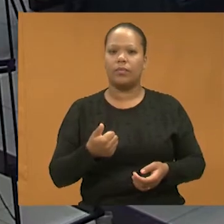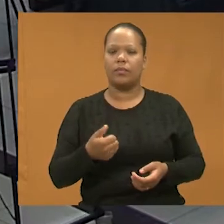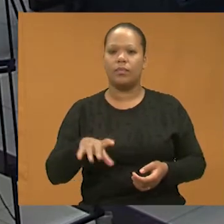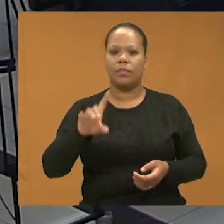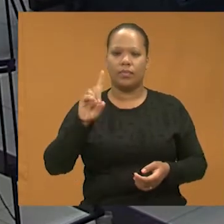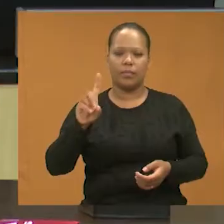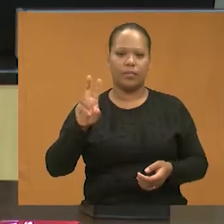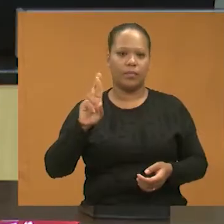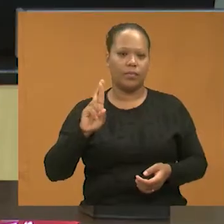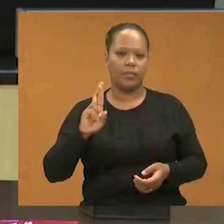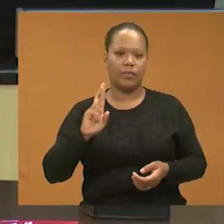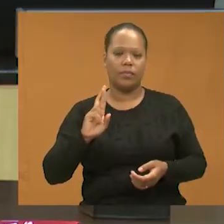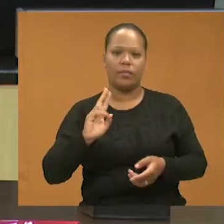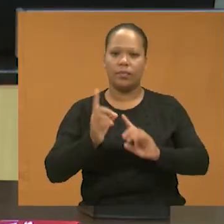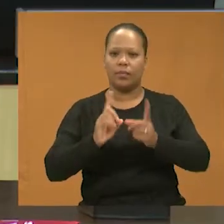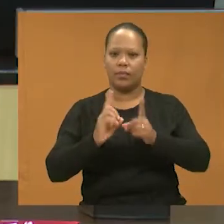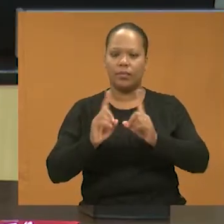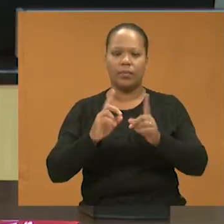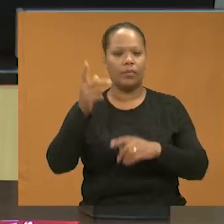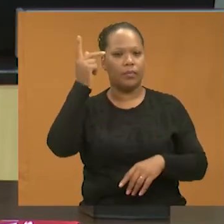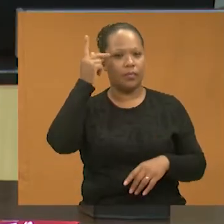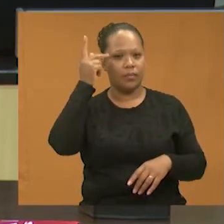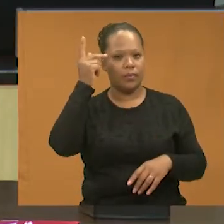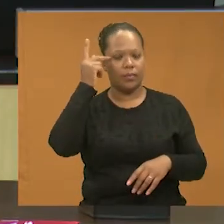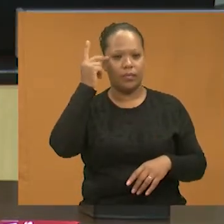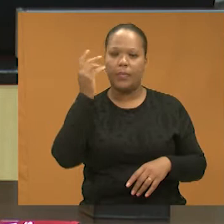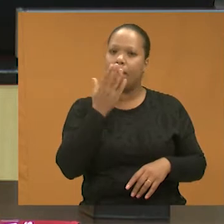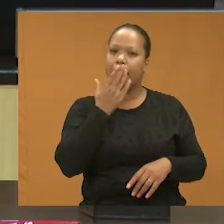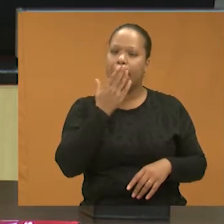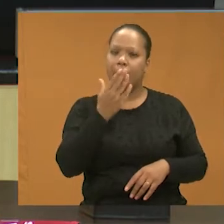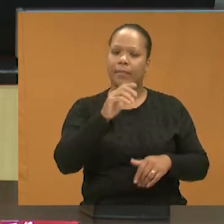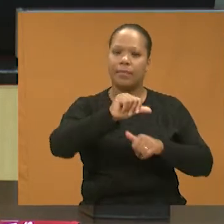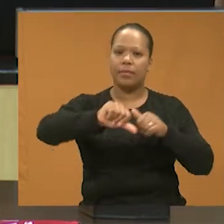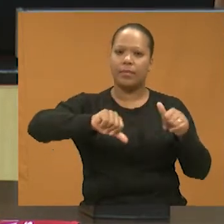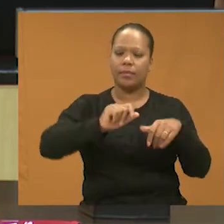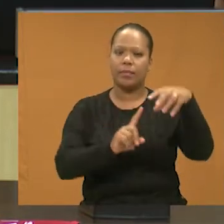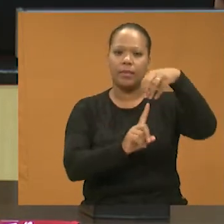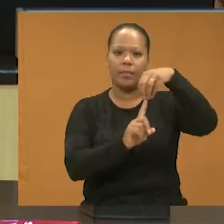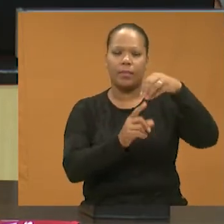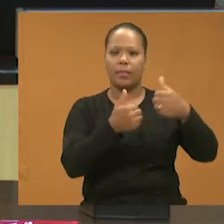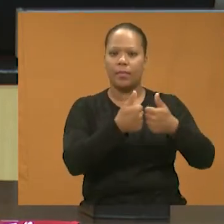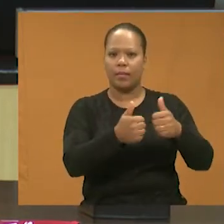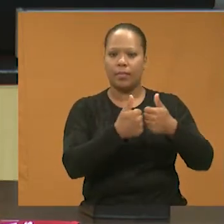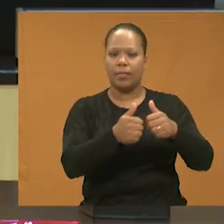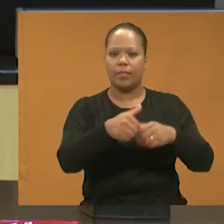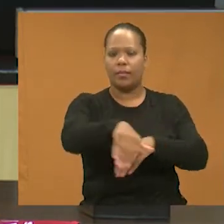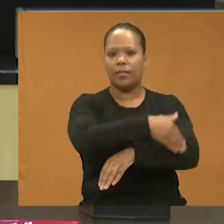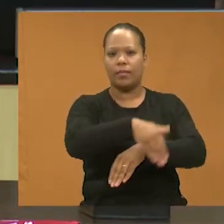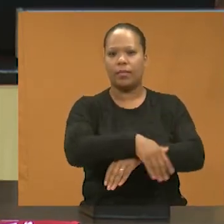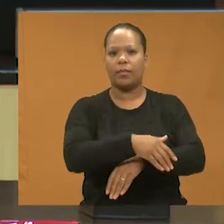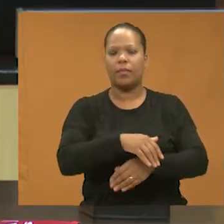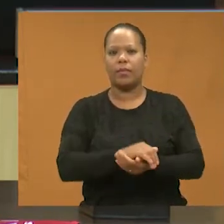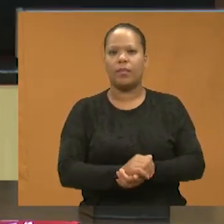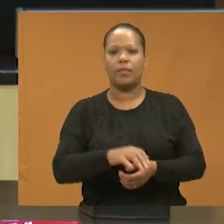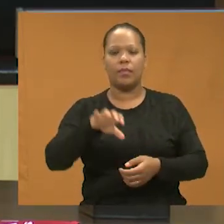DER, Departamento de Estradas de Rodagem do Estado de São Paulo, solicitando mudança do ponto de ônibus situado na rodovia